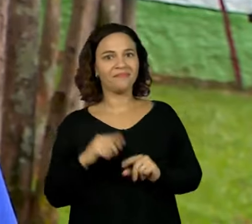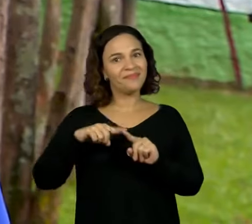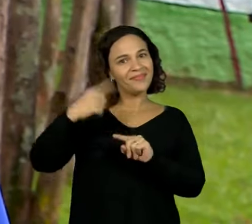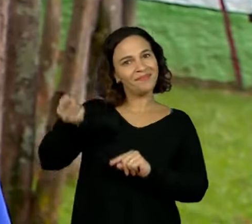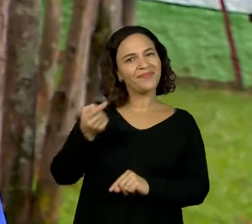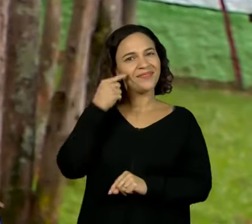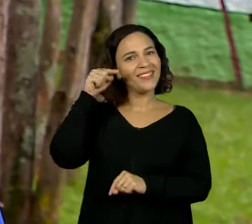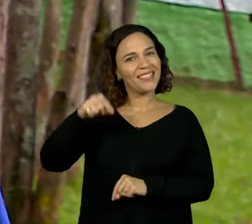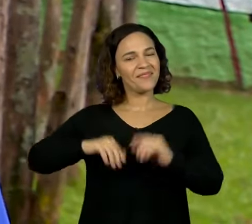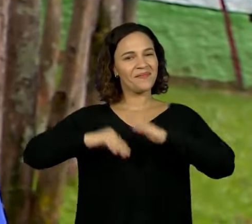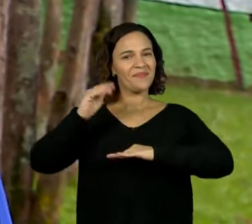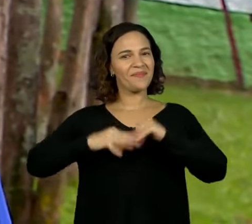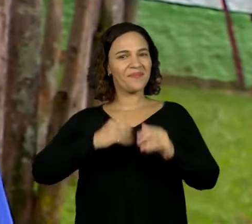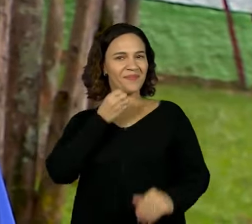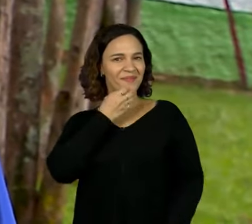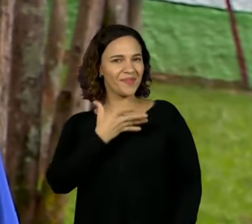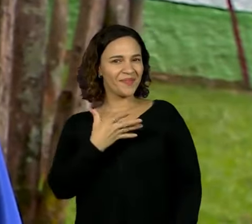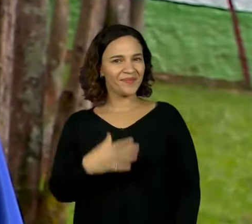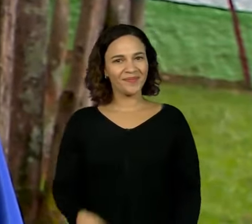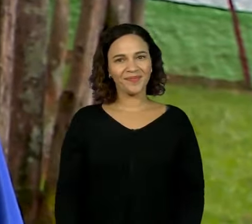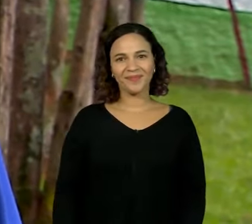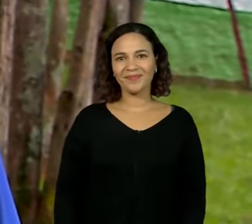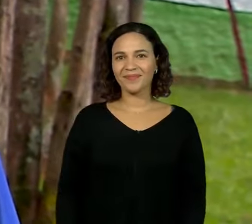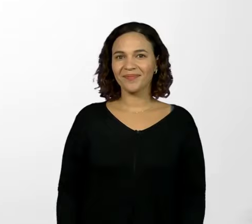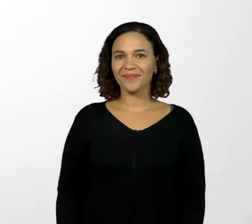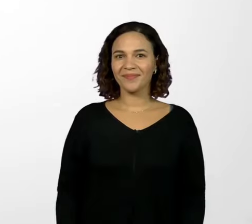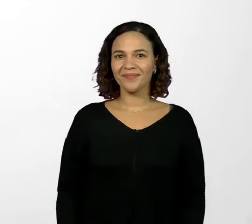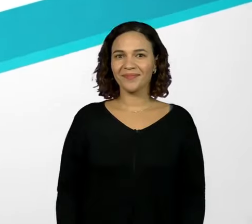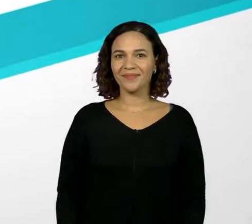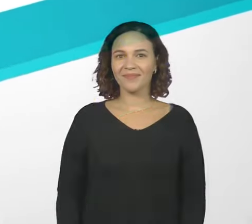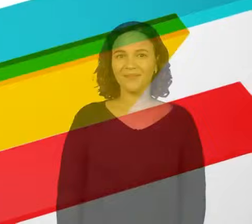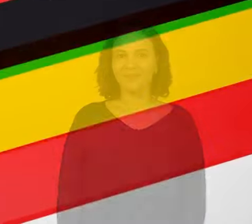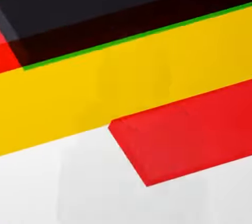pouco, aqui no Boas Práticas.